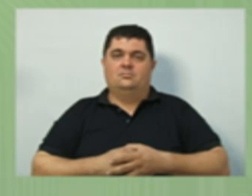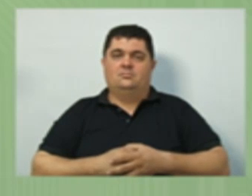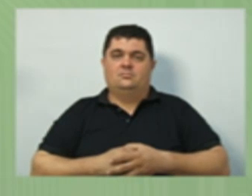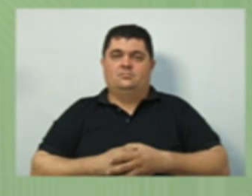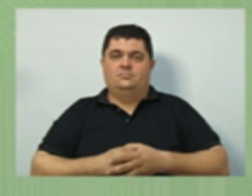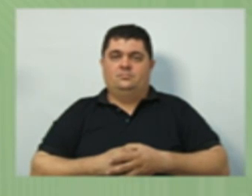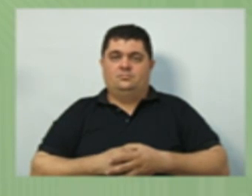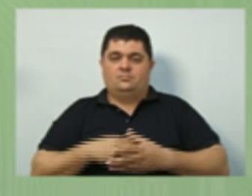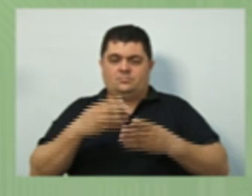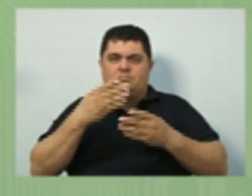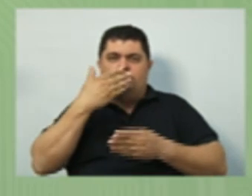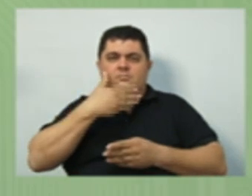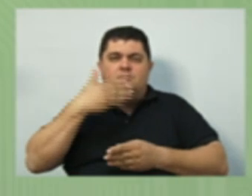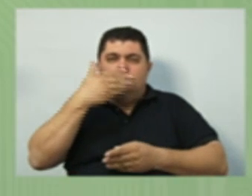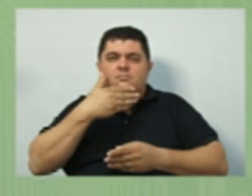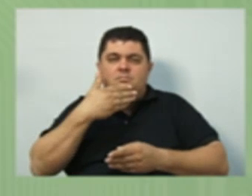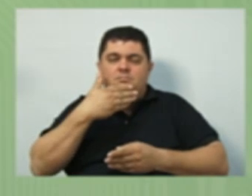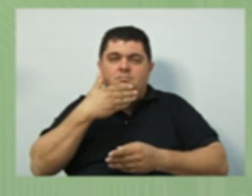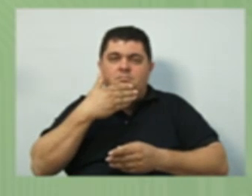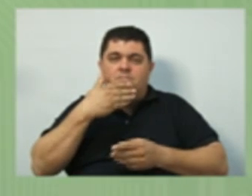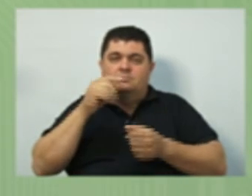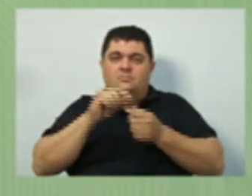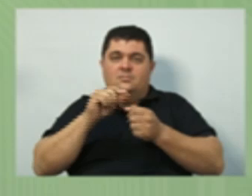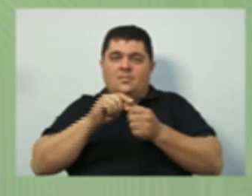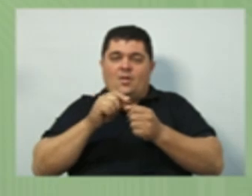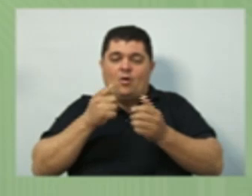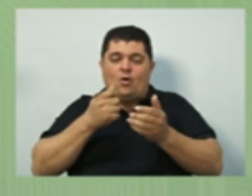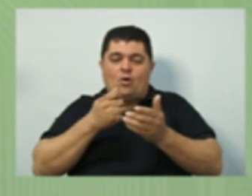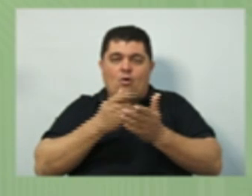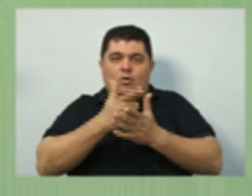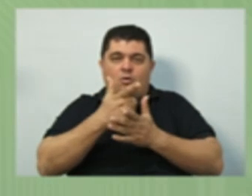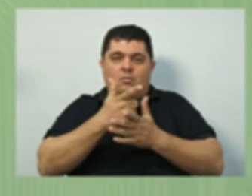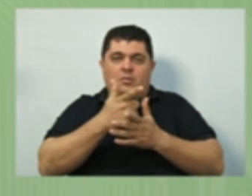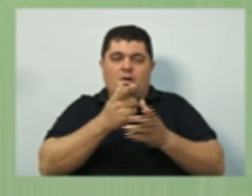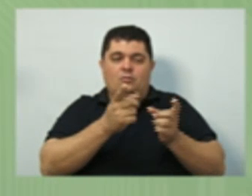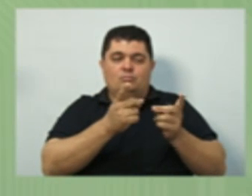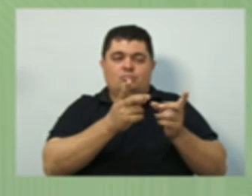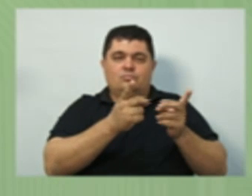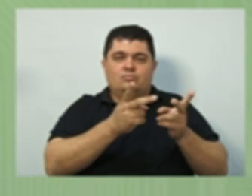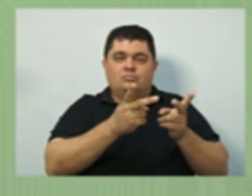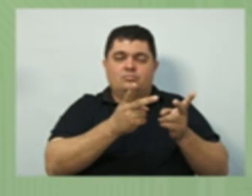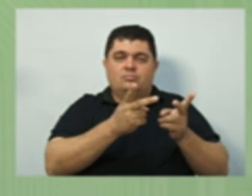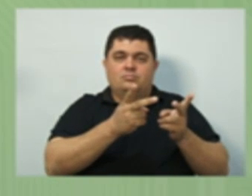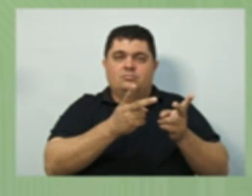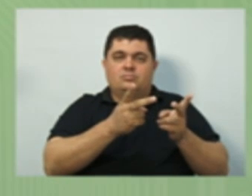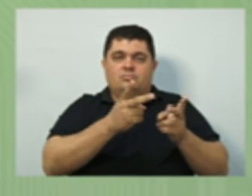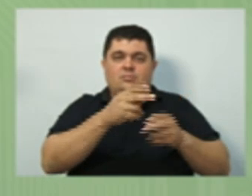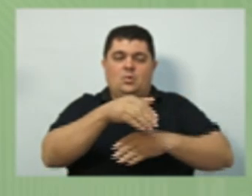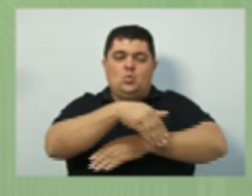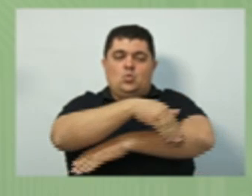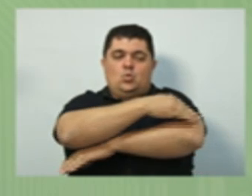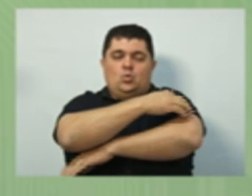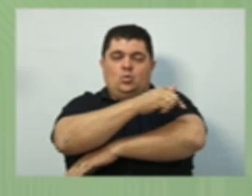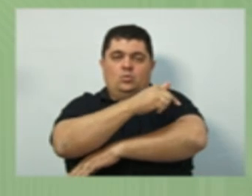Este açúcar veio da mercearia da esquina e tão